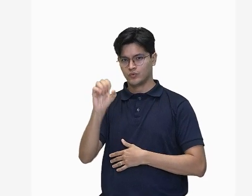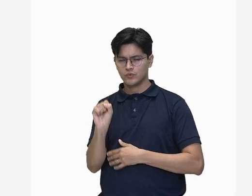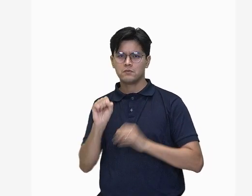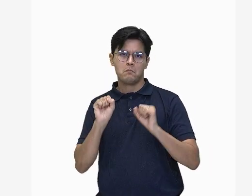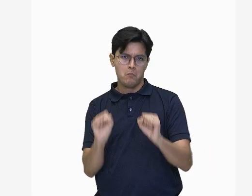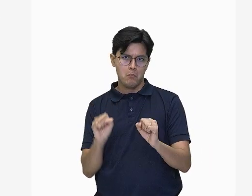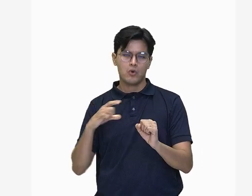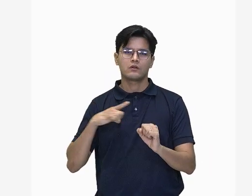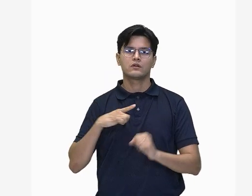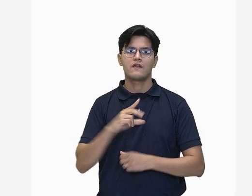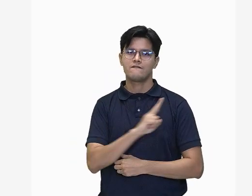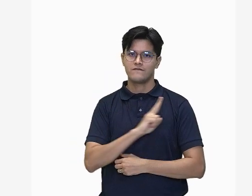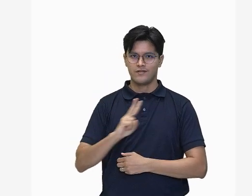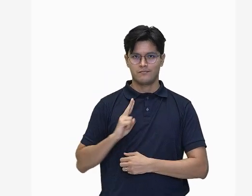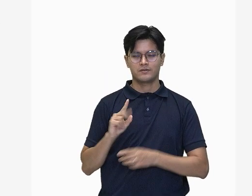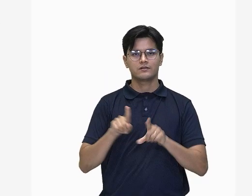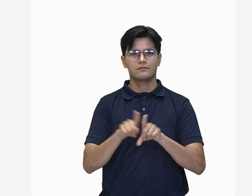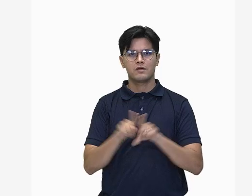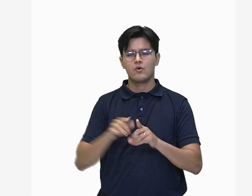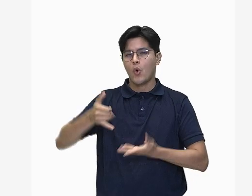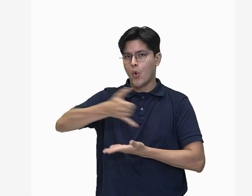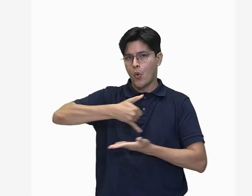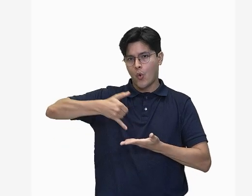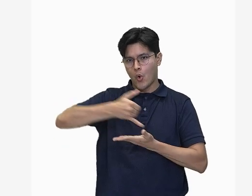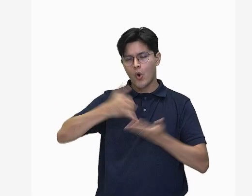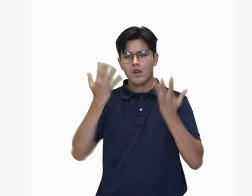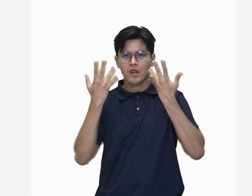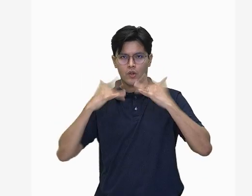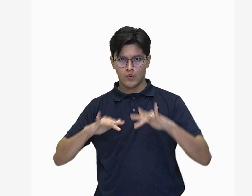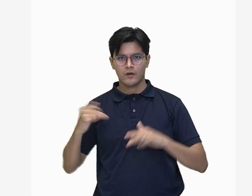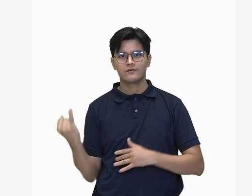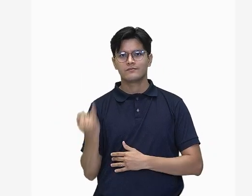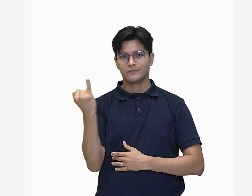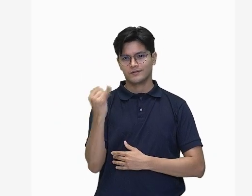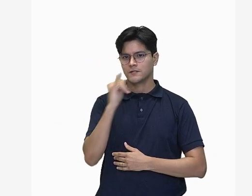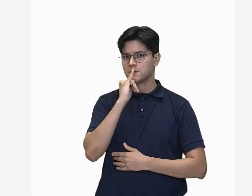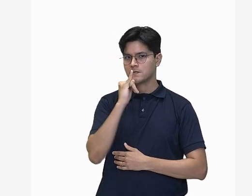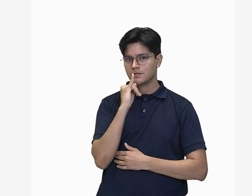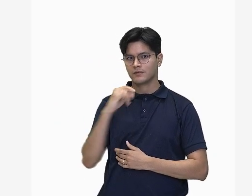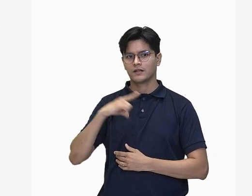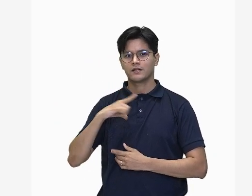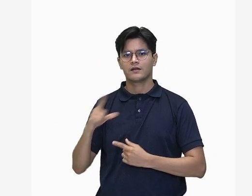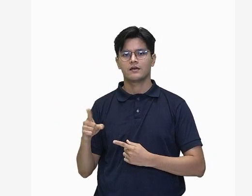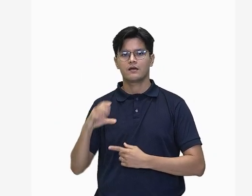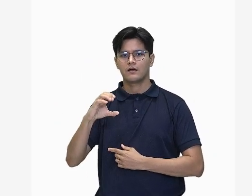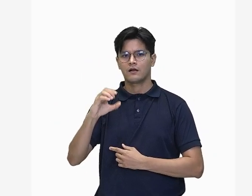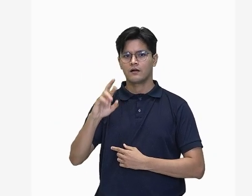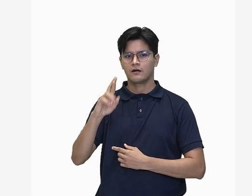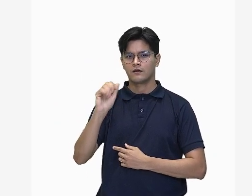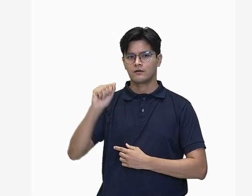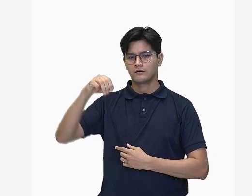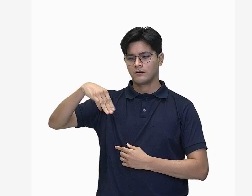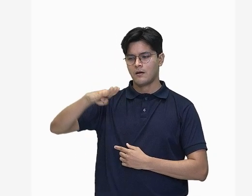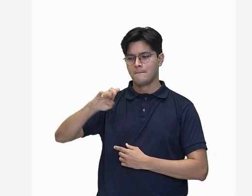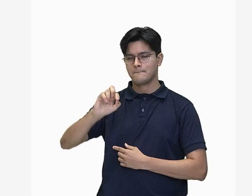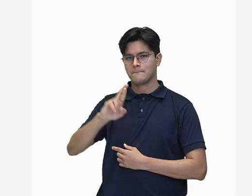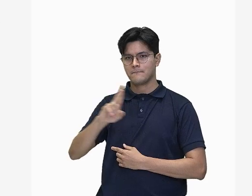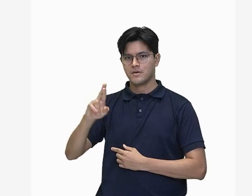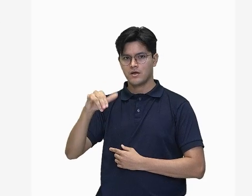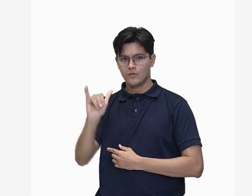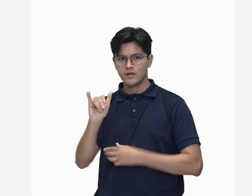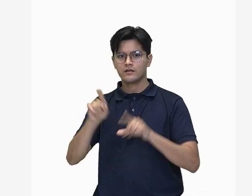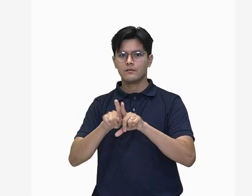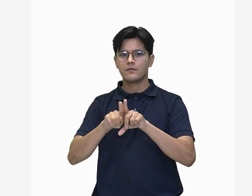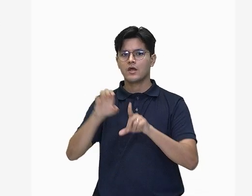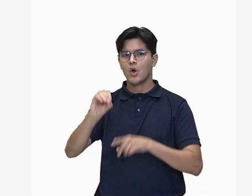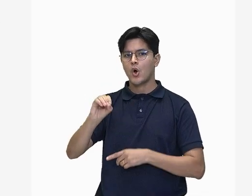antioxidantes e óleos essenciais. A gente tem o cranberry ou oxicoco, né? Uhum. E aí, entre parênteses, temos o nome